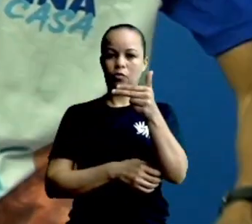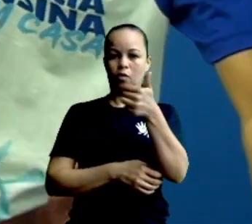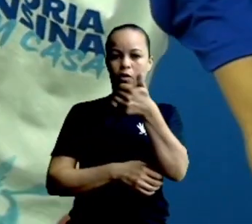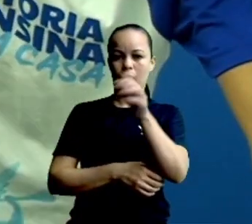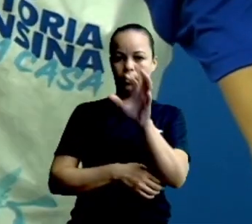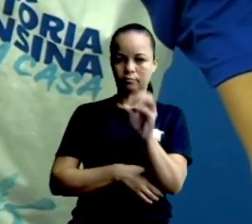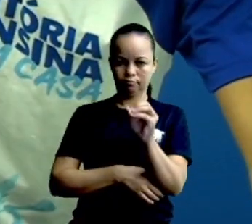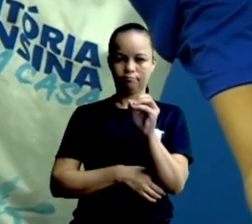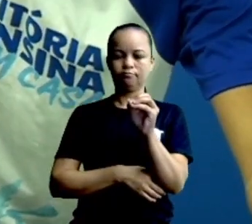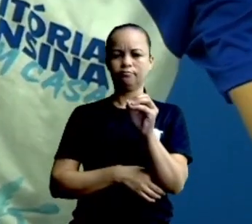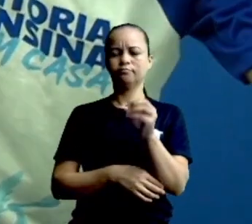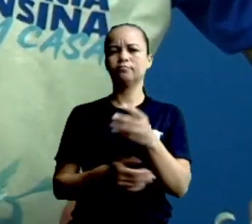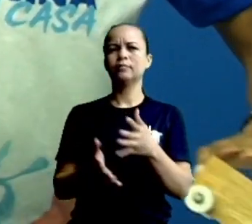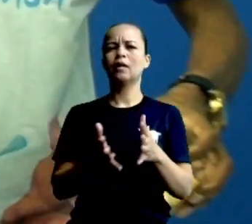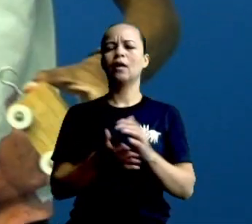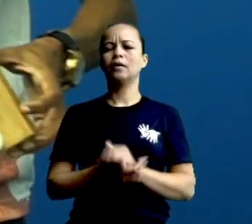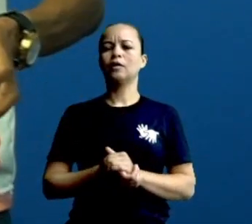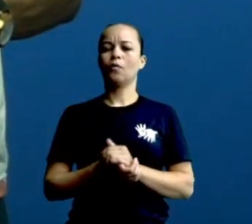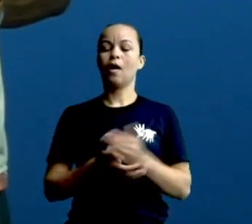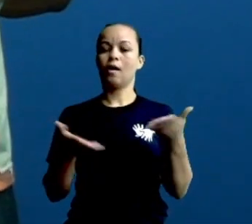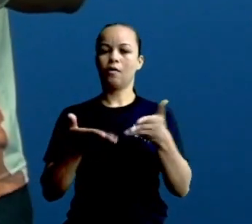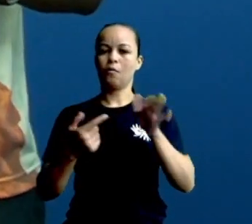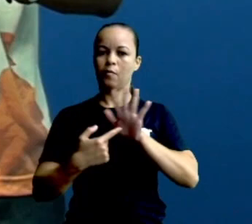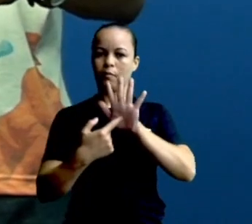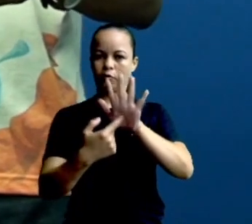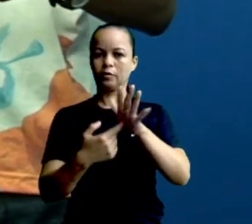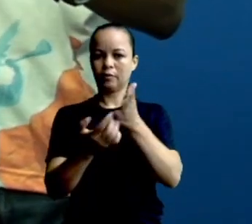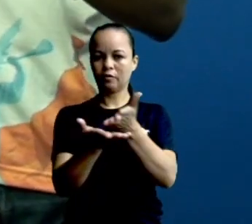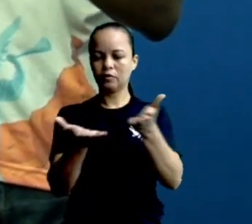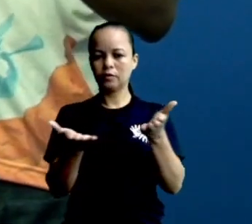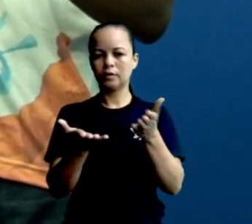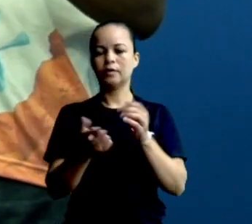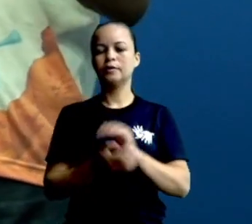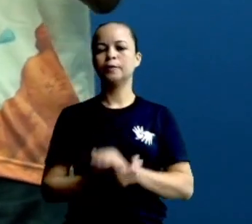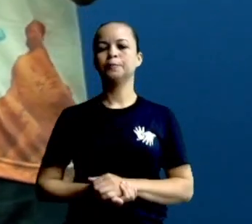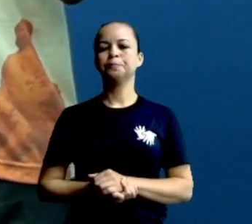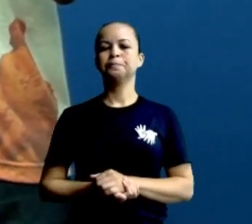aqui. Deixa eu pegar assim, eu tenho aqui